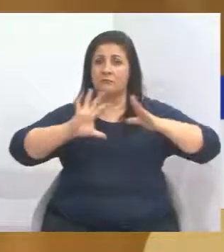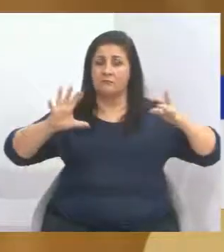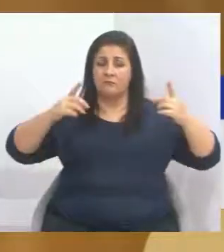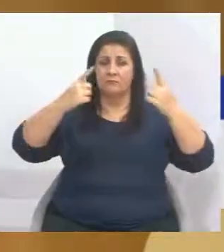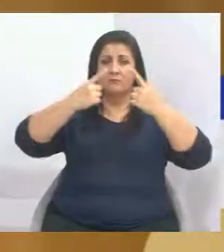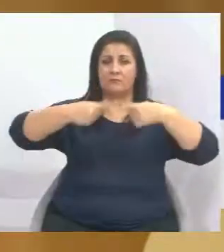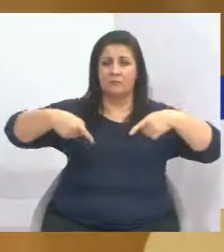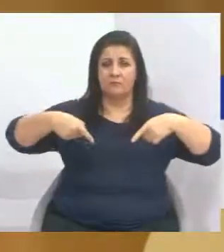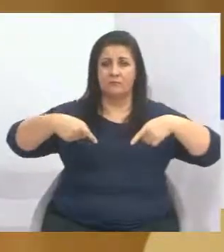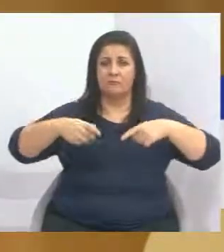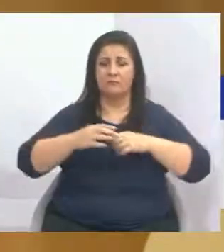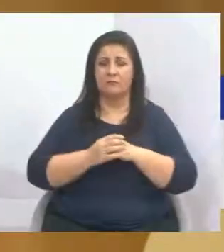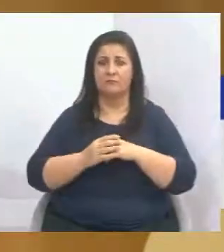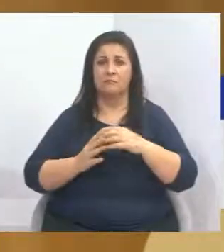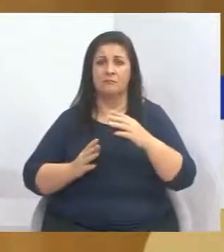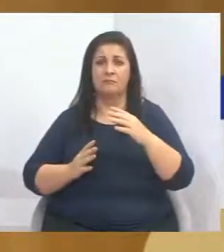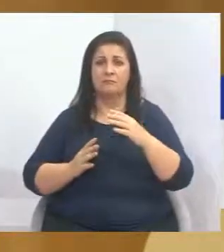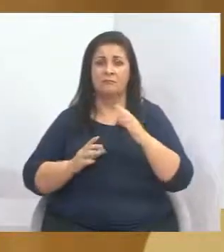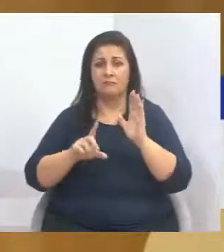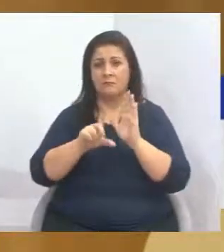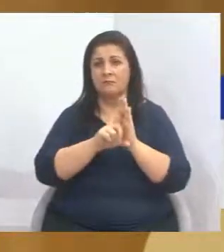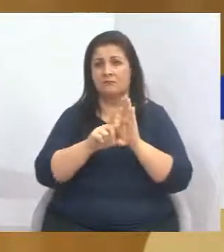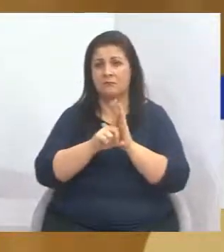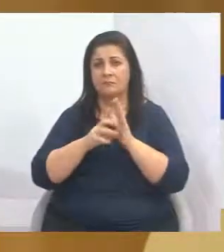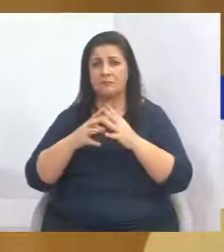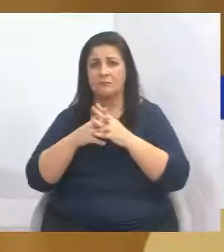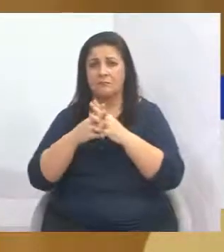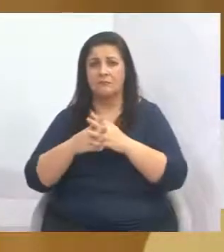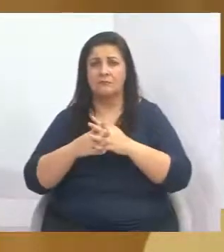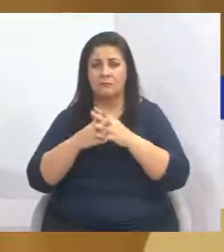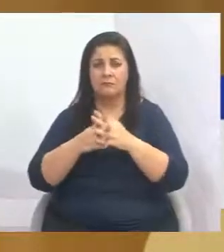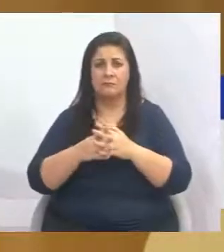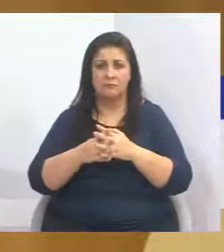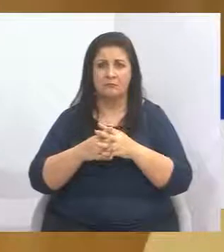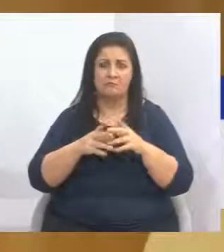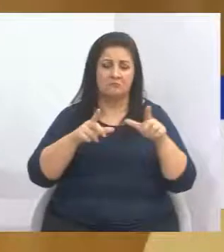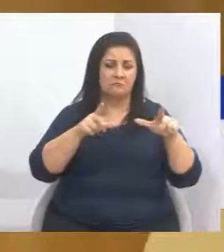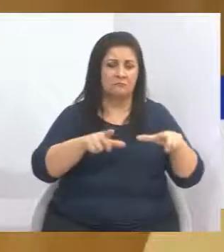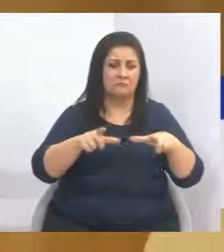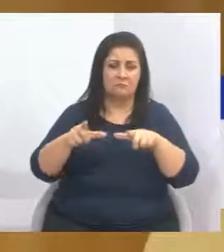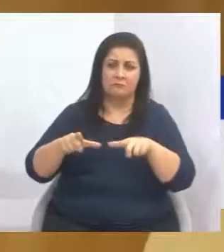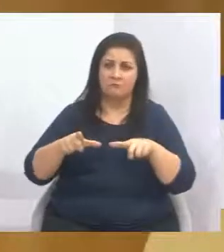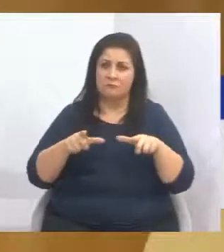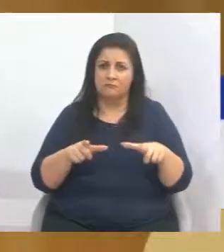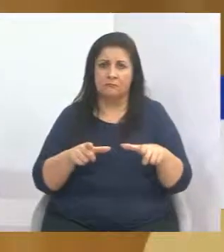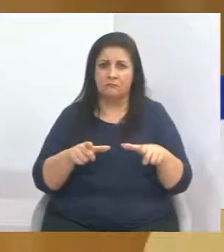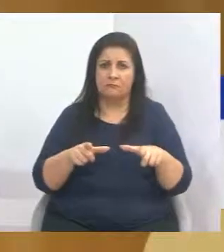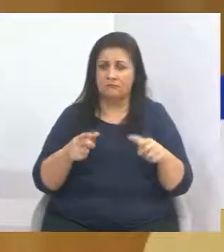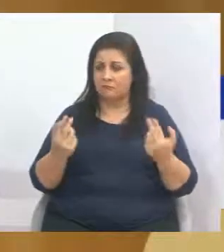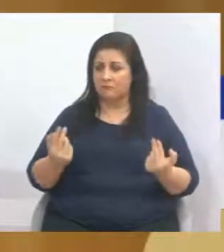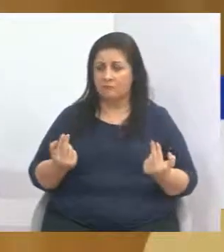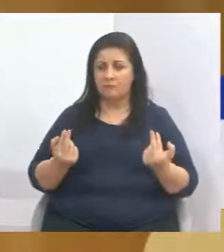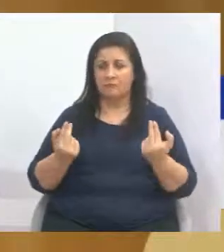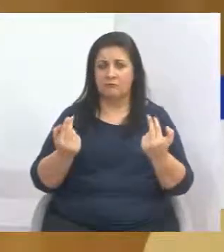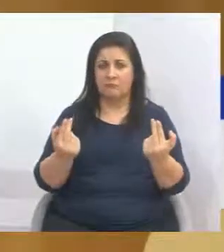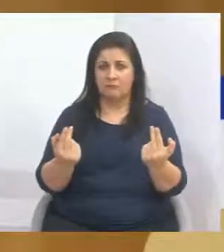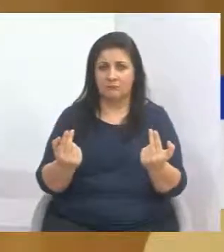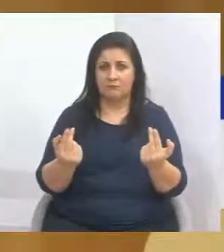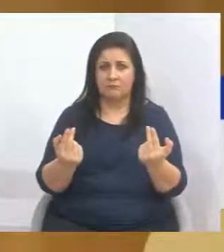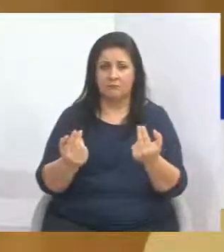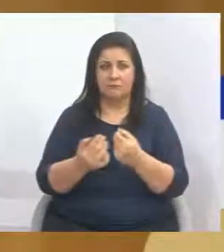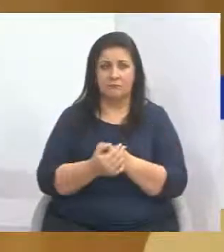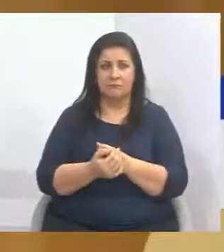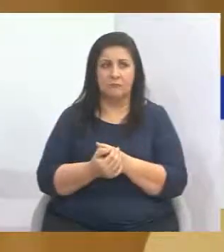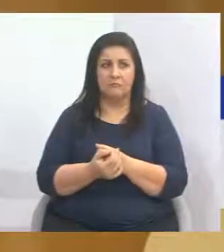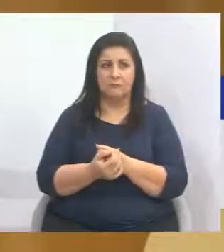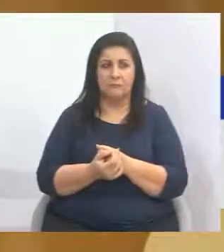municipal que impede a instalação de estabelecimentos comerciais no mesmo ramo em que determinada